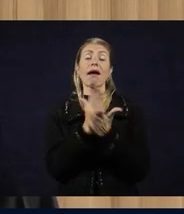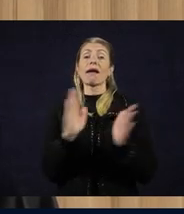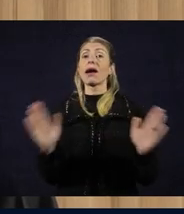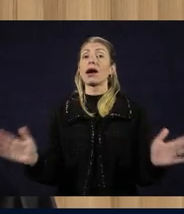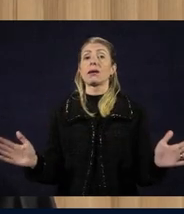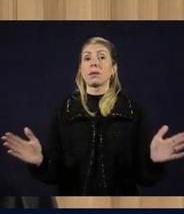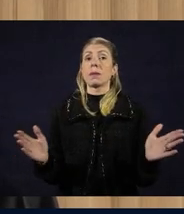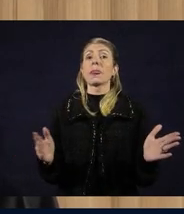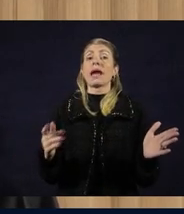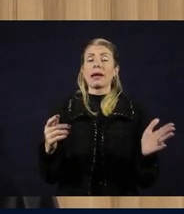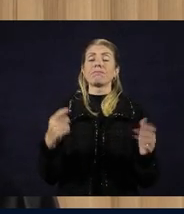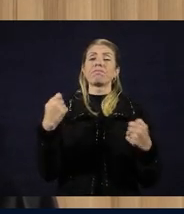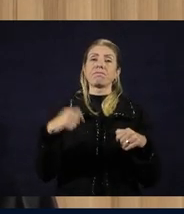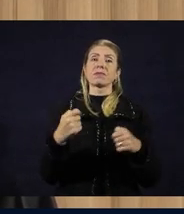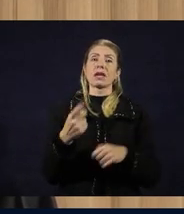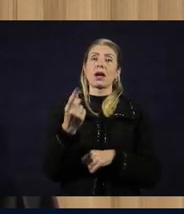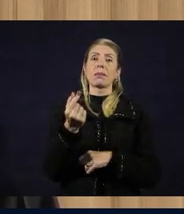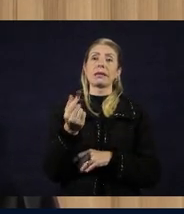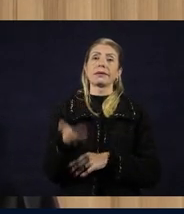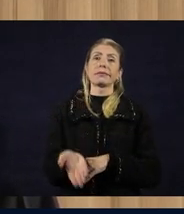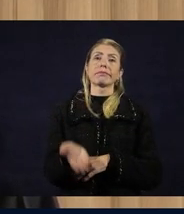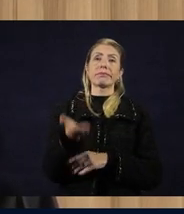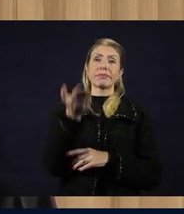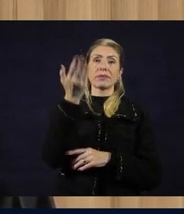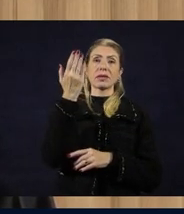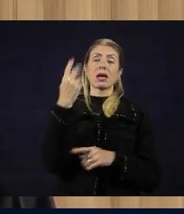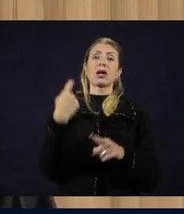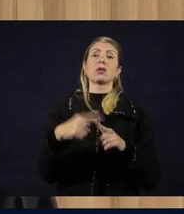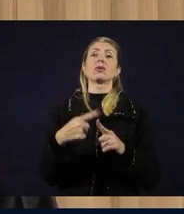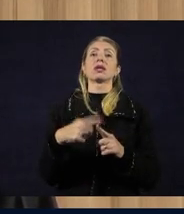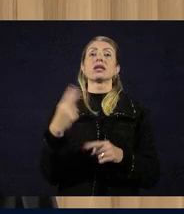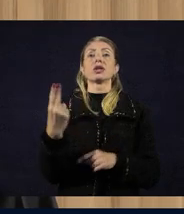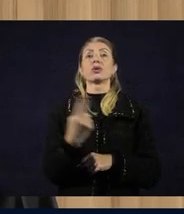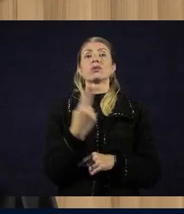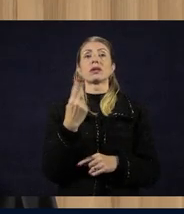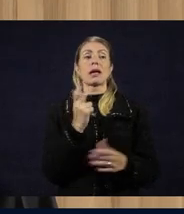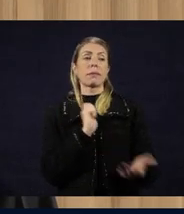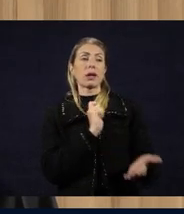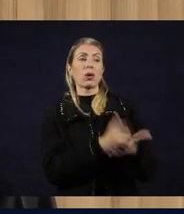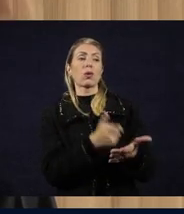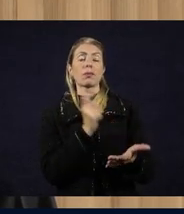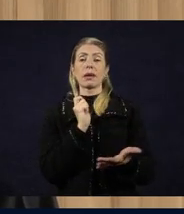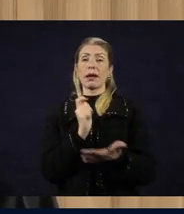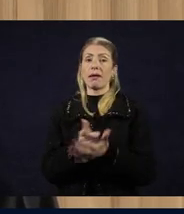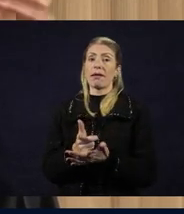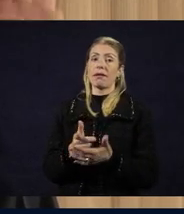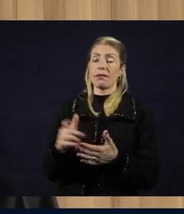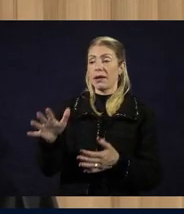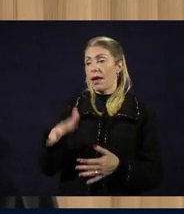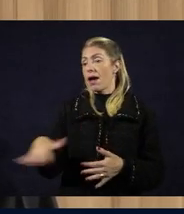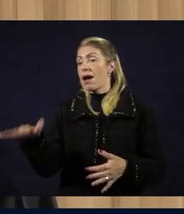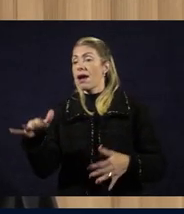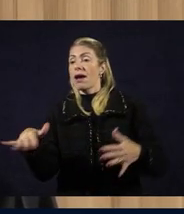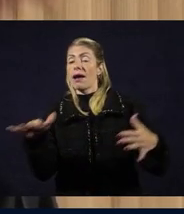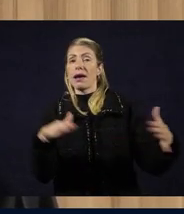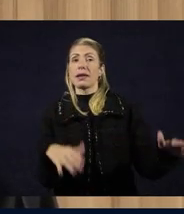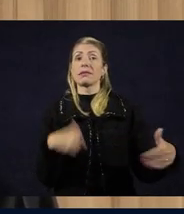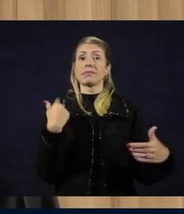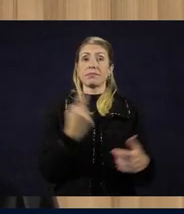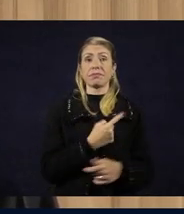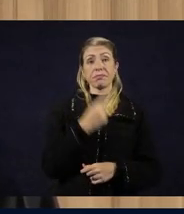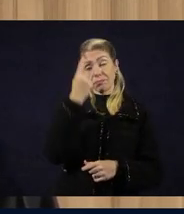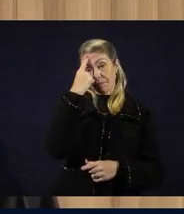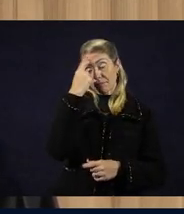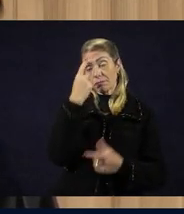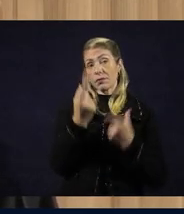vai acabar pressionando né botando mais Mágico do senhor para ele comprar a área do vizinho então isso tudo põe pressão